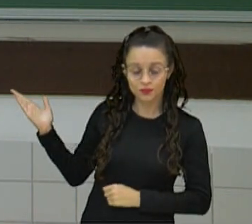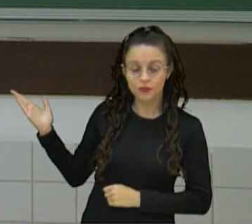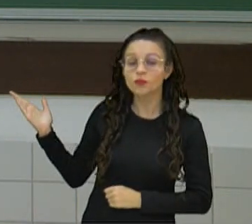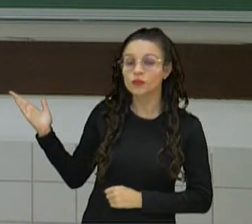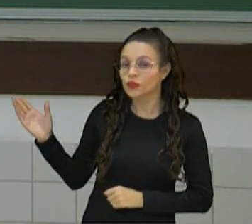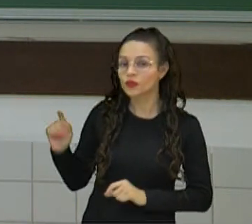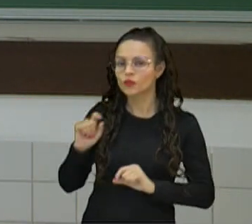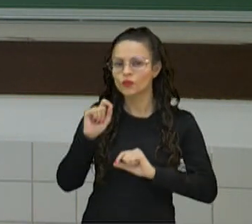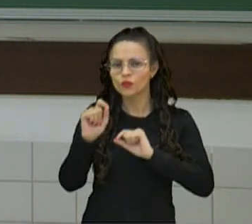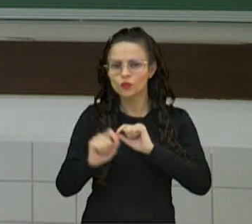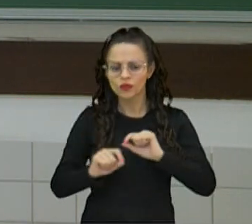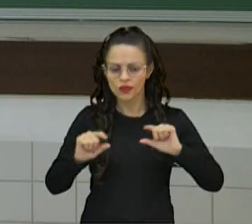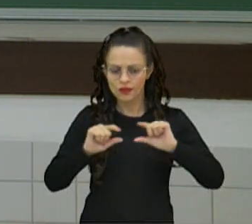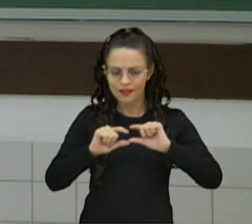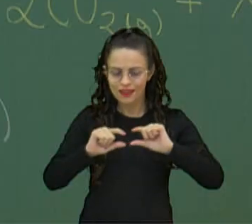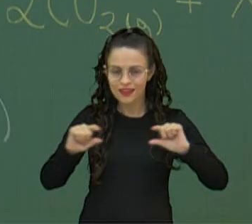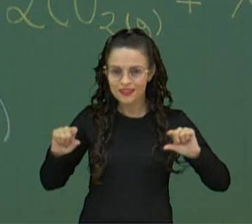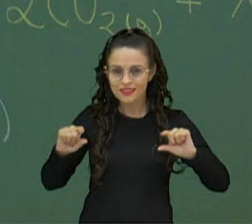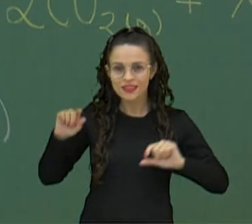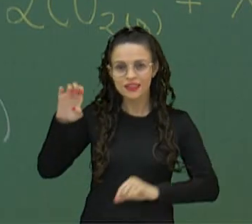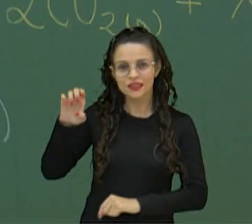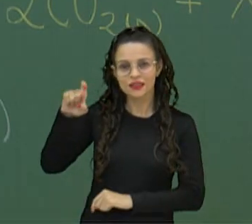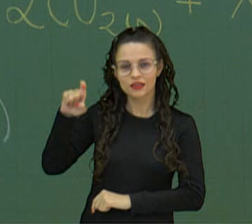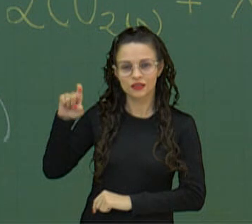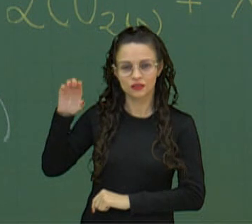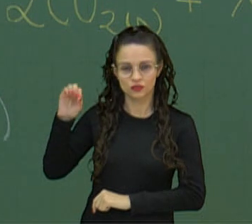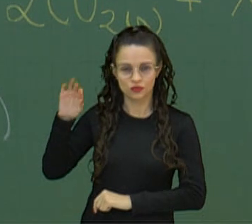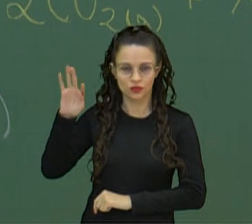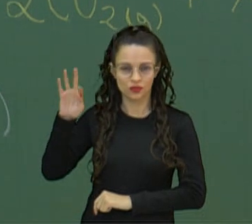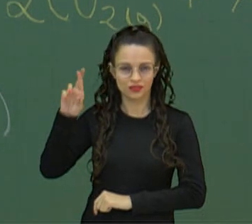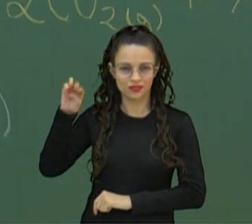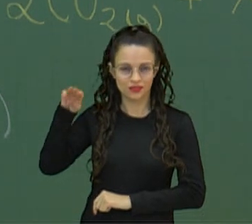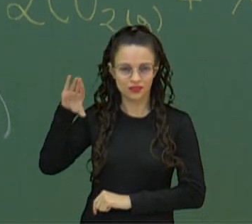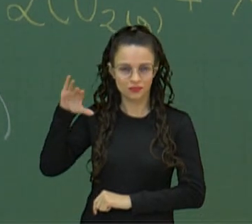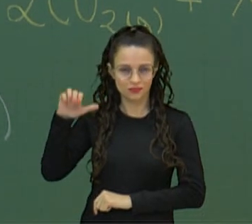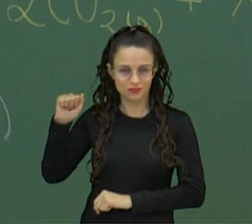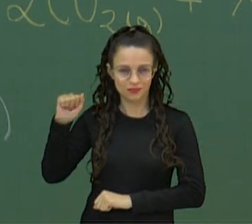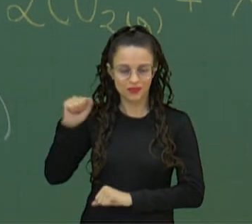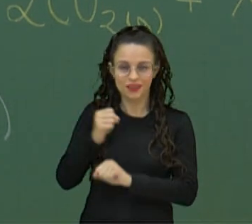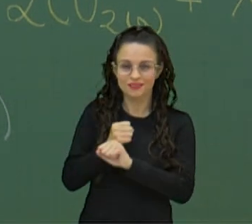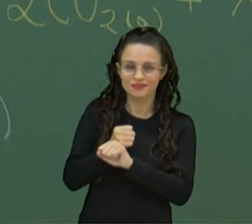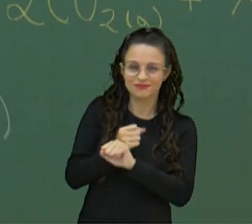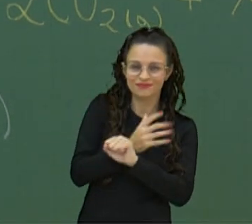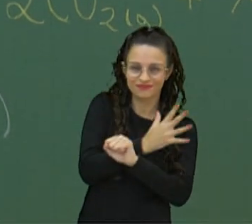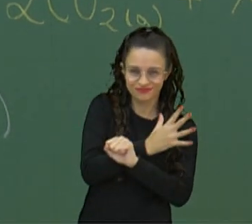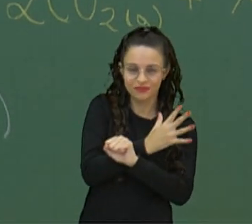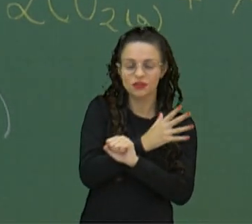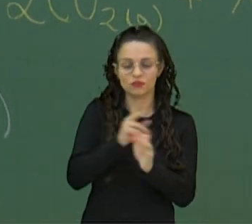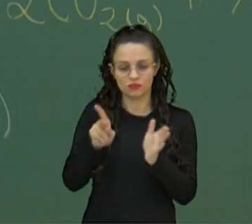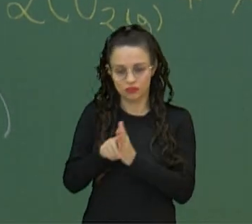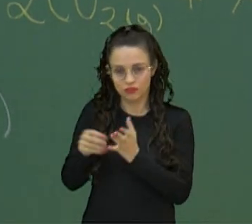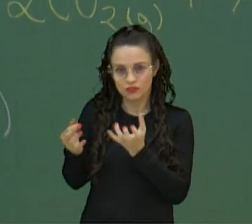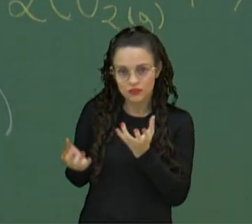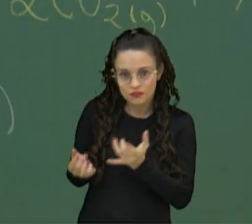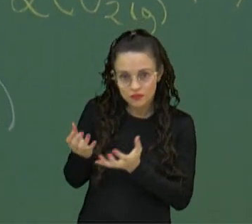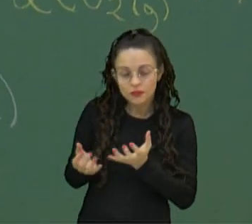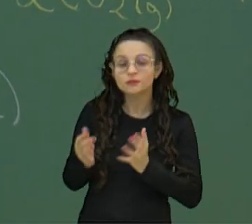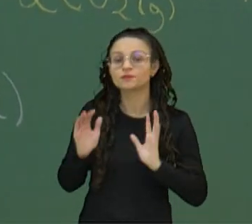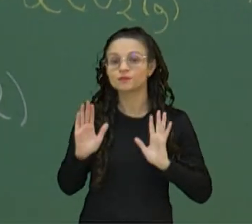equação final, que é exotérmica, da fermentação, certo? Então, o que eu preciso fazer?